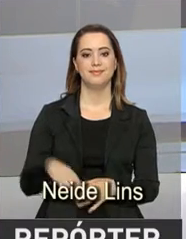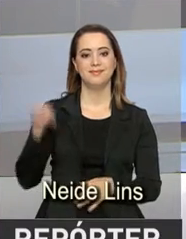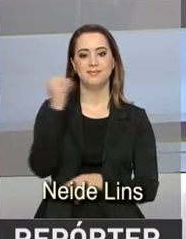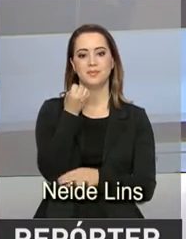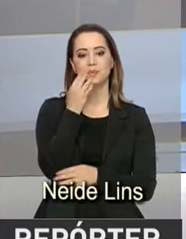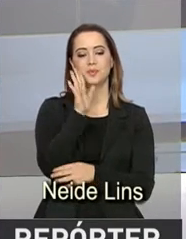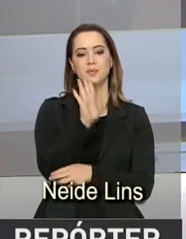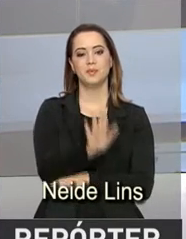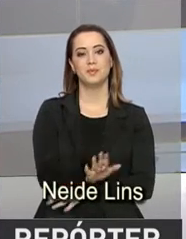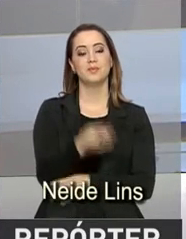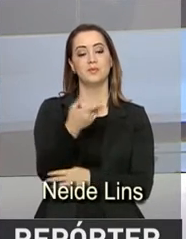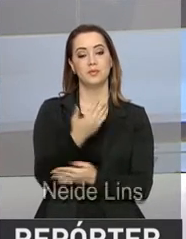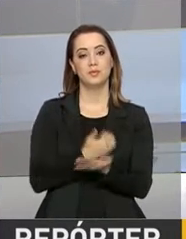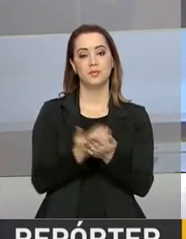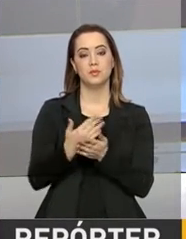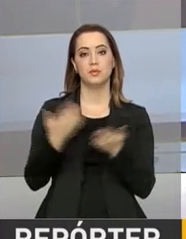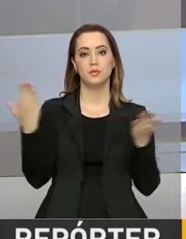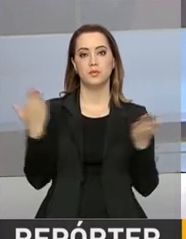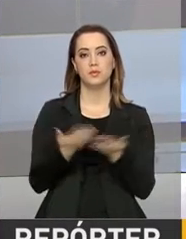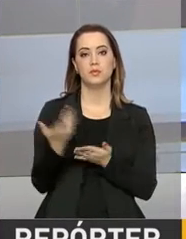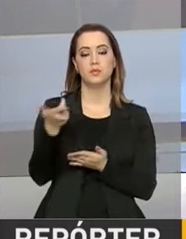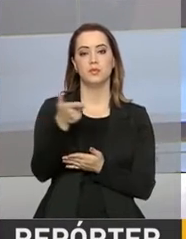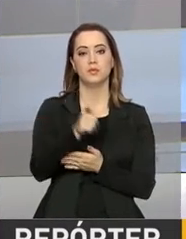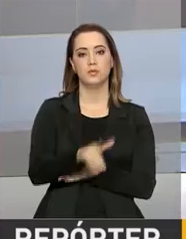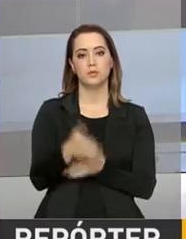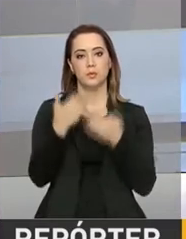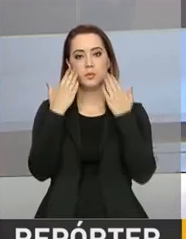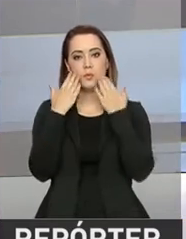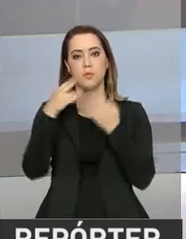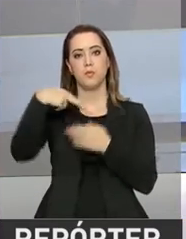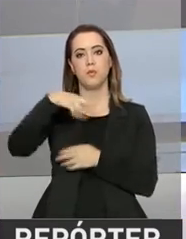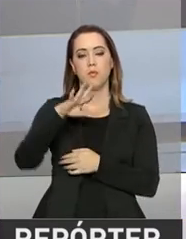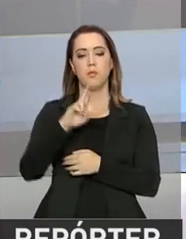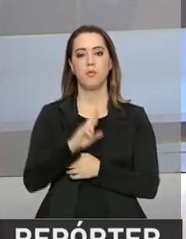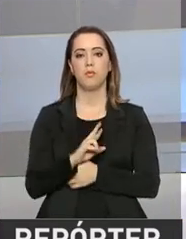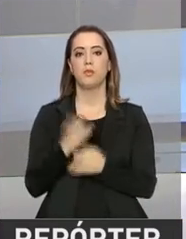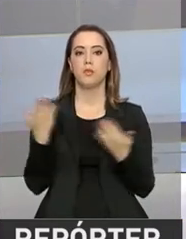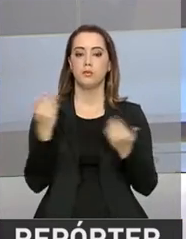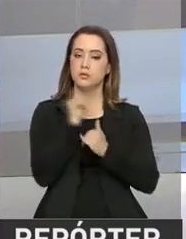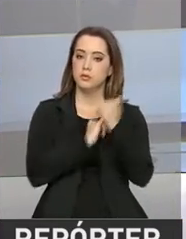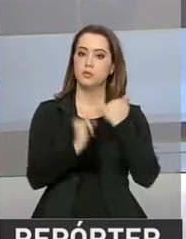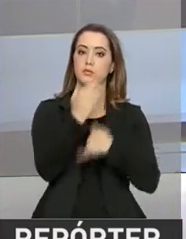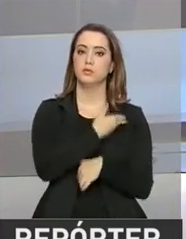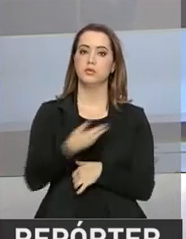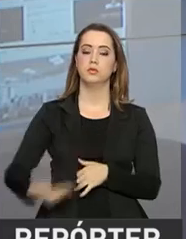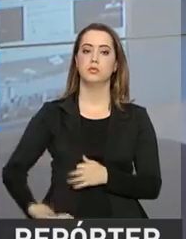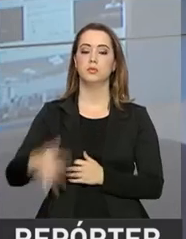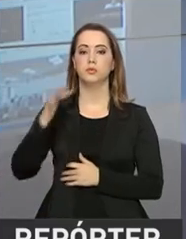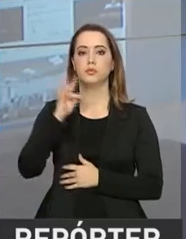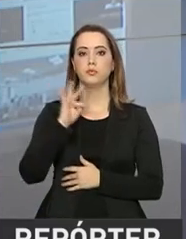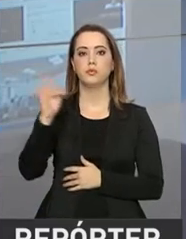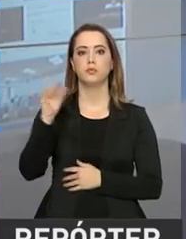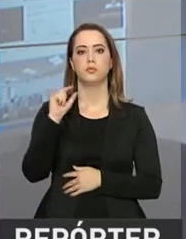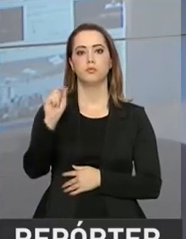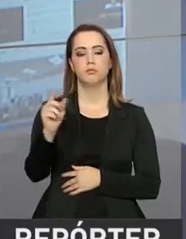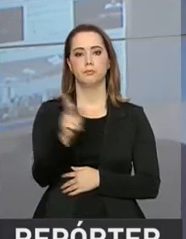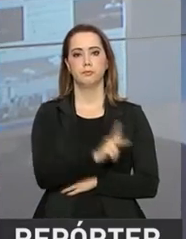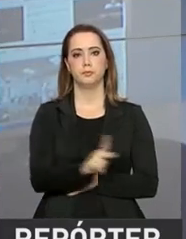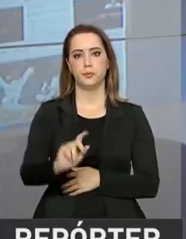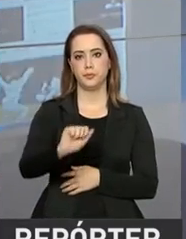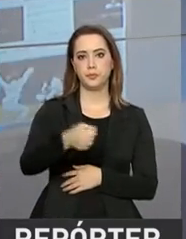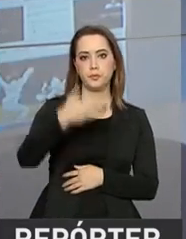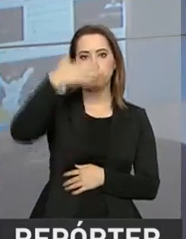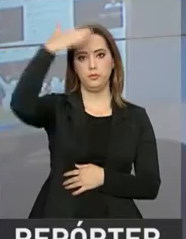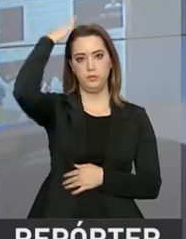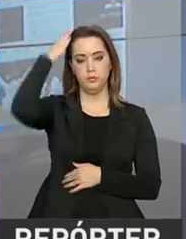Olá, boa tarde. Começa agora mais uma edição do Repórter NBR e as notícias do governo federal. O presidente em